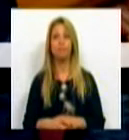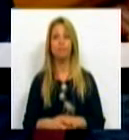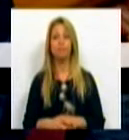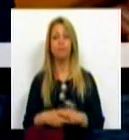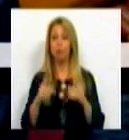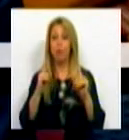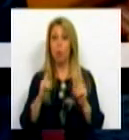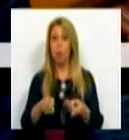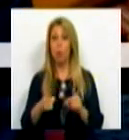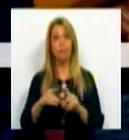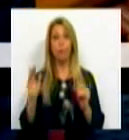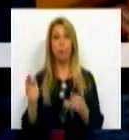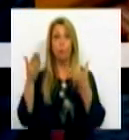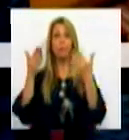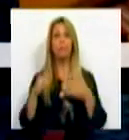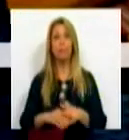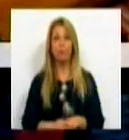Iria começar pelo princípio,